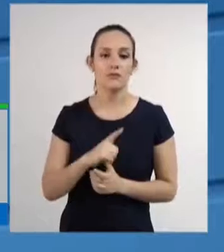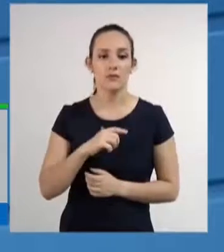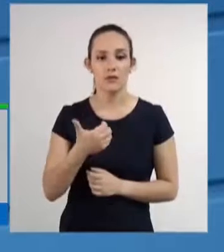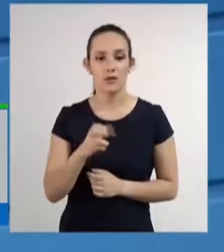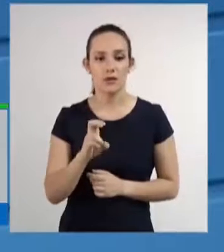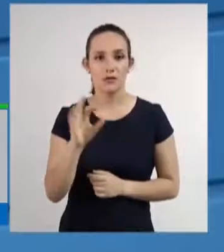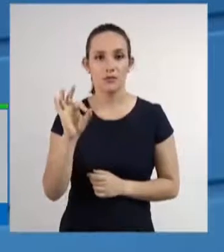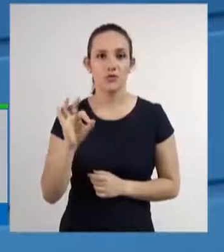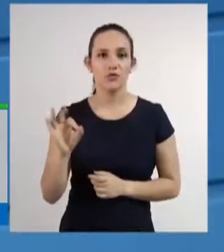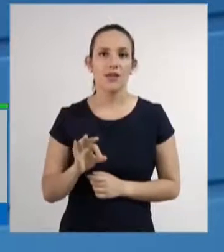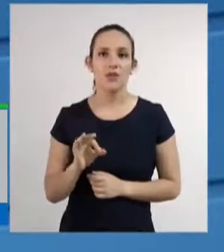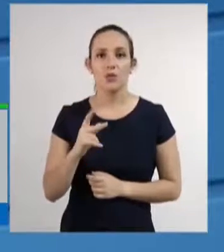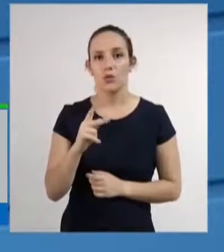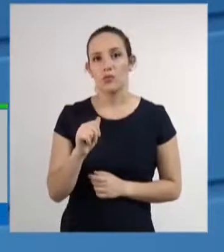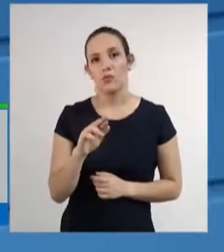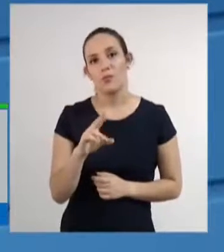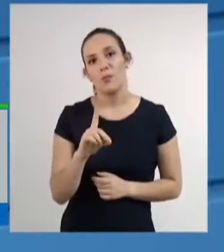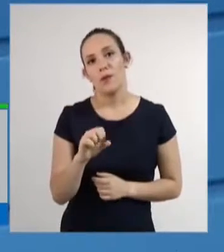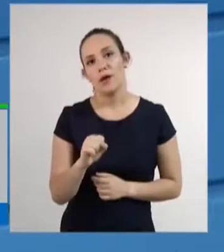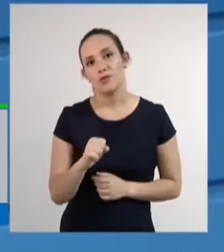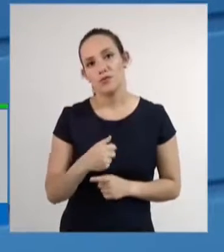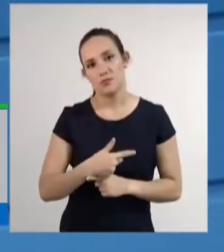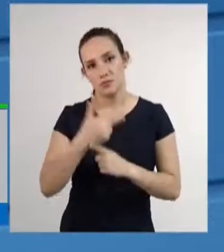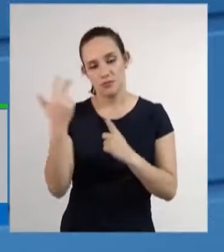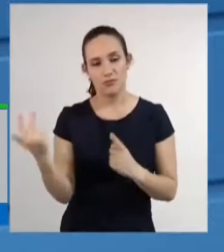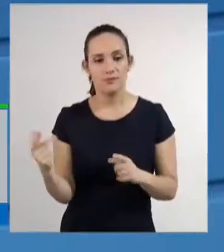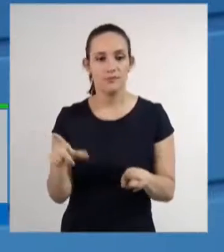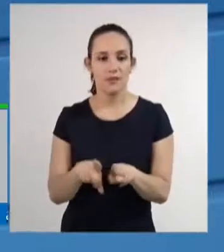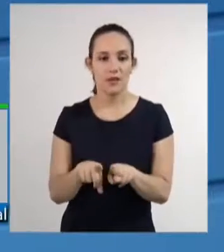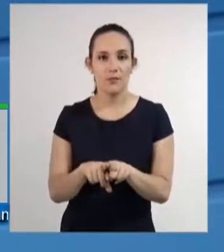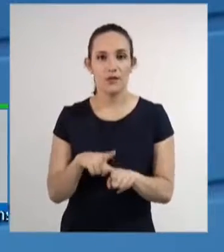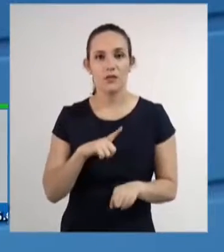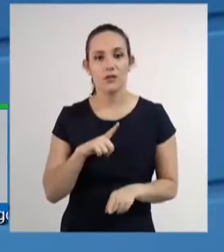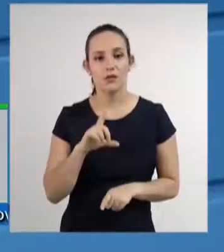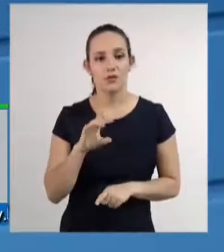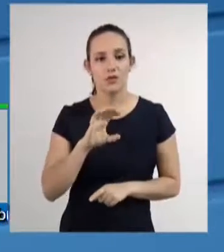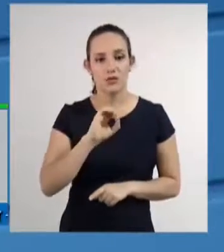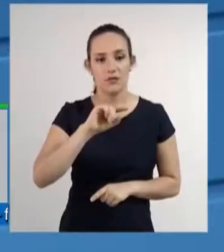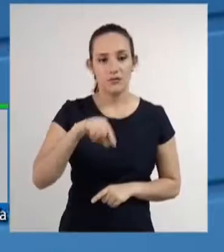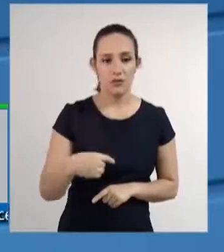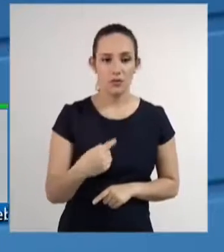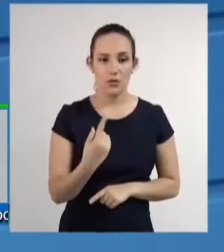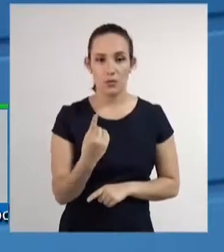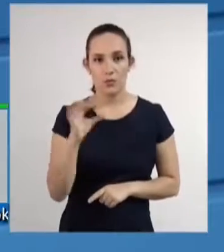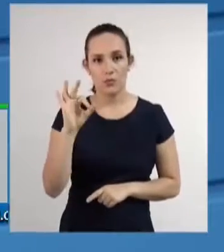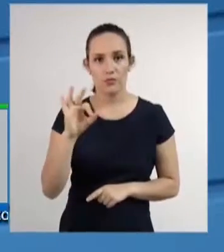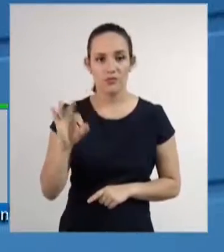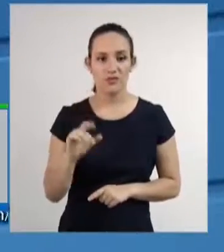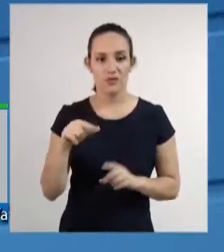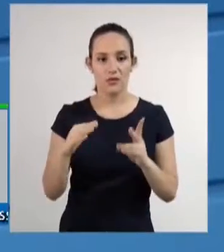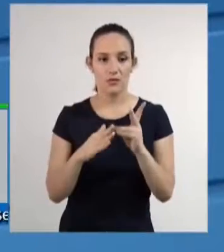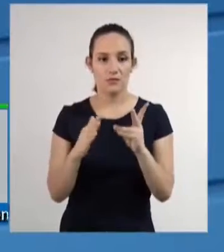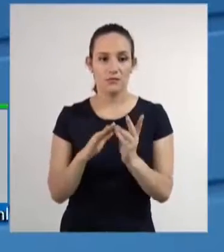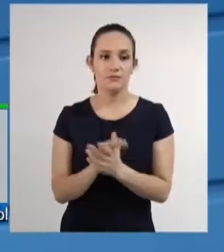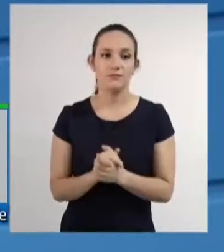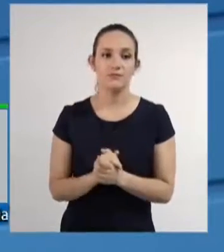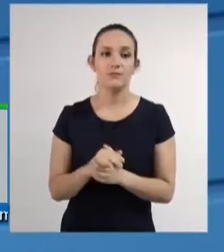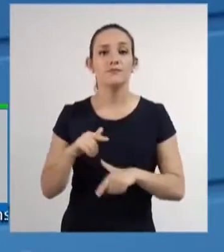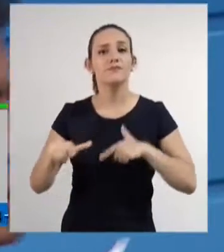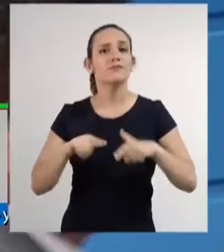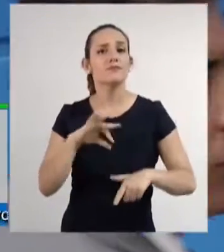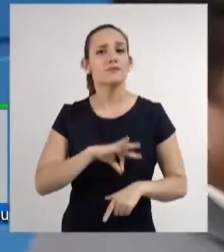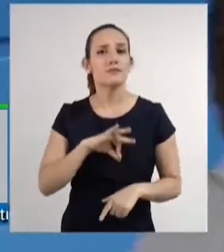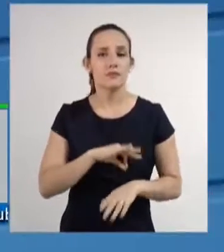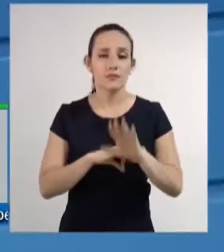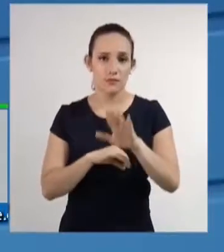são pardos no censo de 2000 e 0,1% são indígenas. Trabalho e renda.